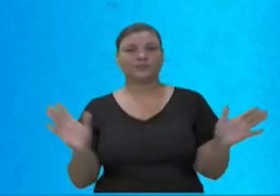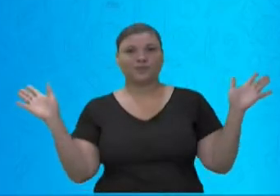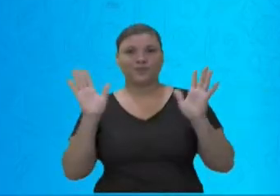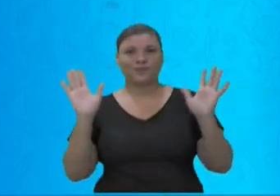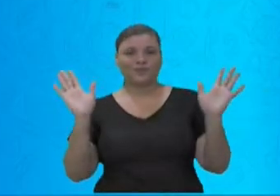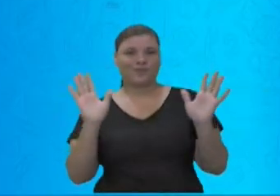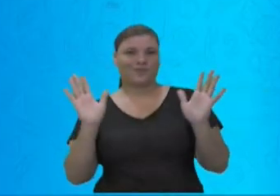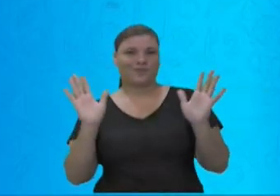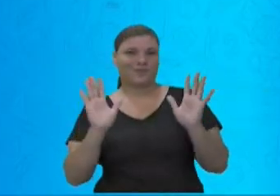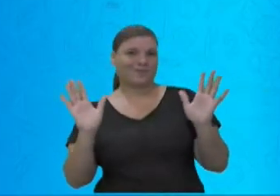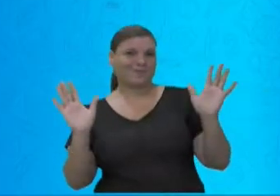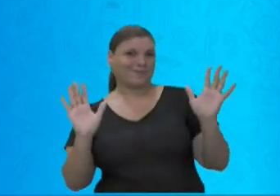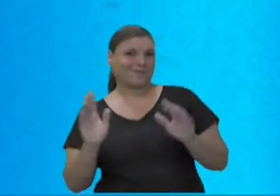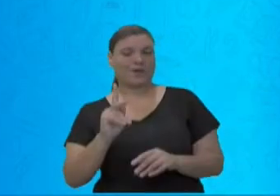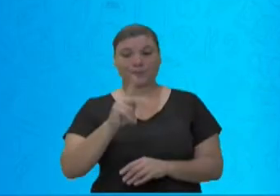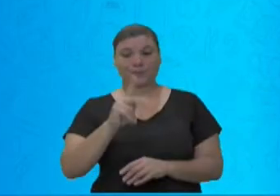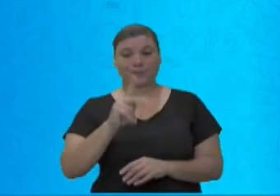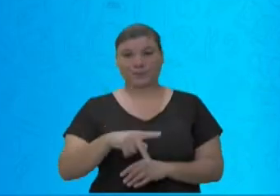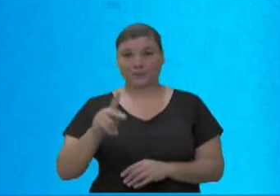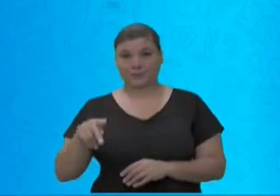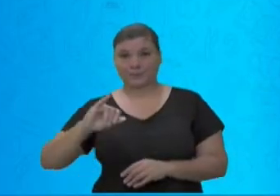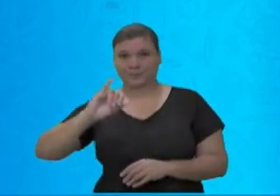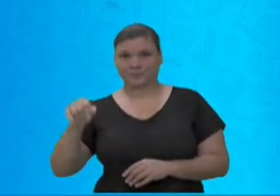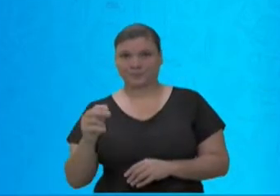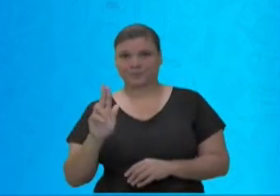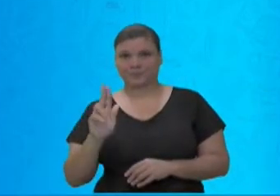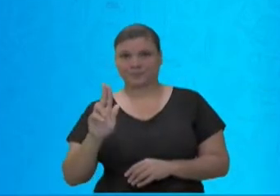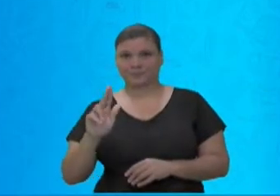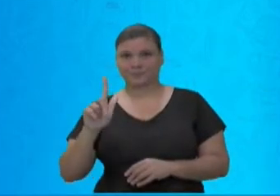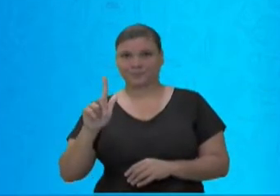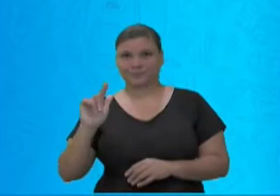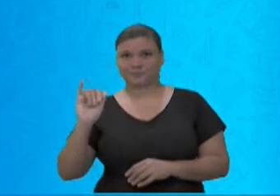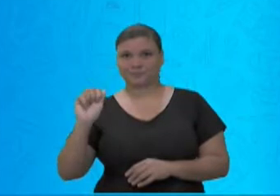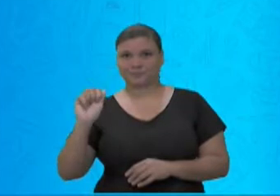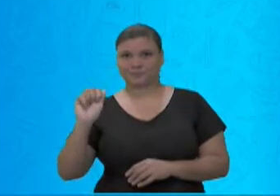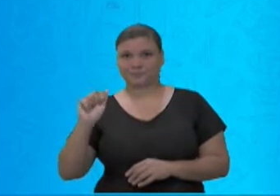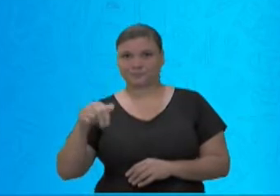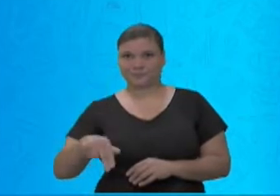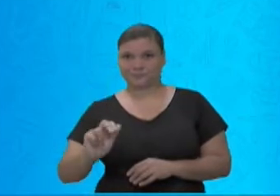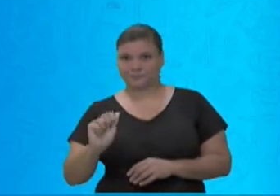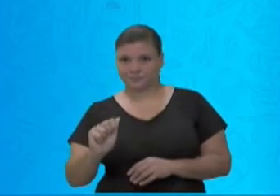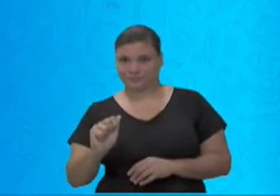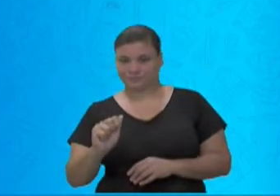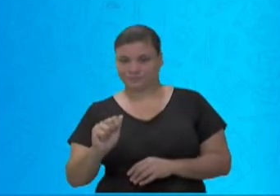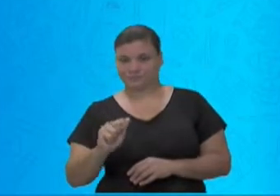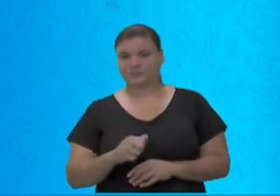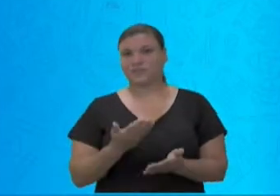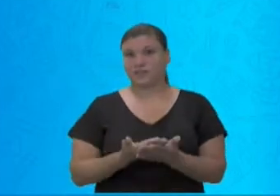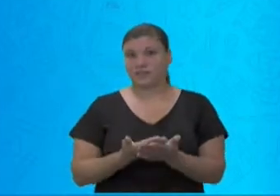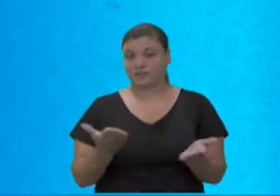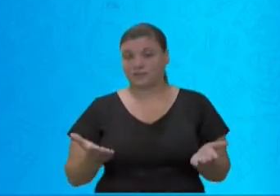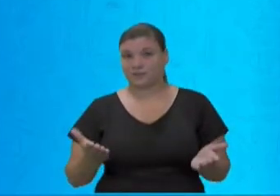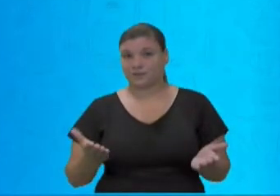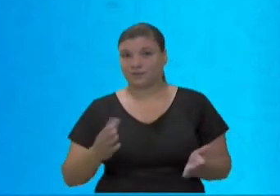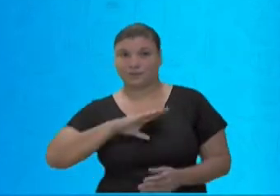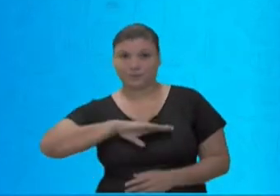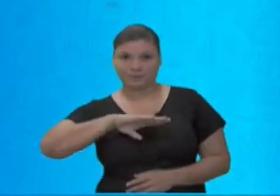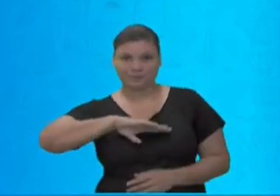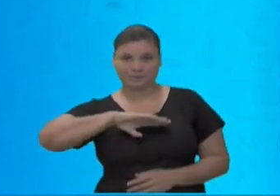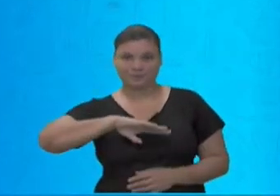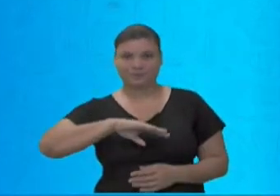Olá, estudantes! Eu sou a professora Juliana. Está iniciando a aula de língua